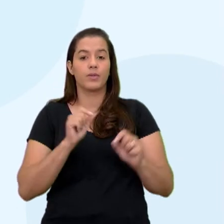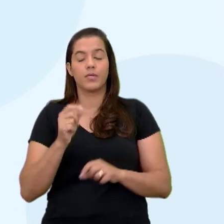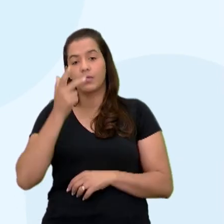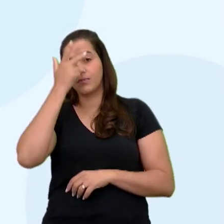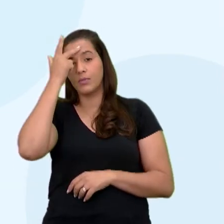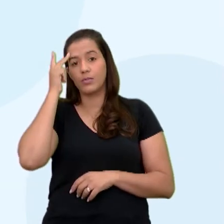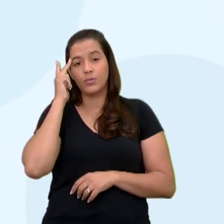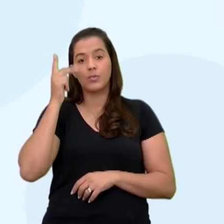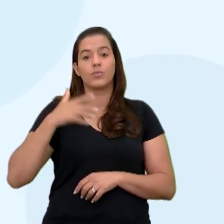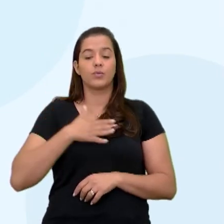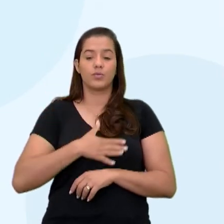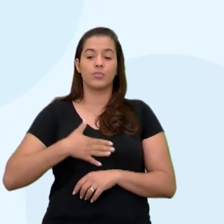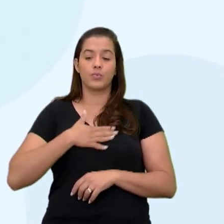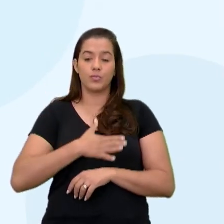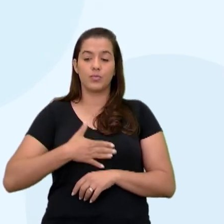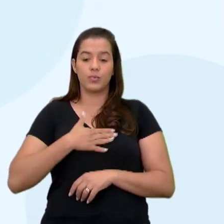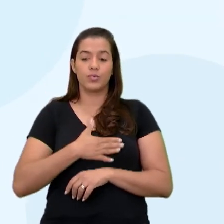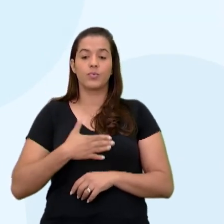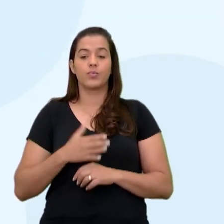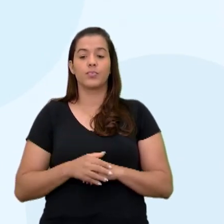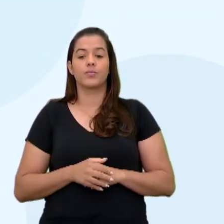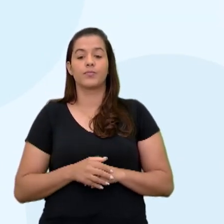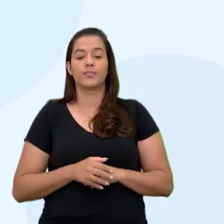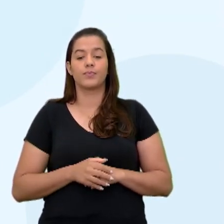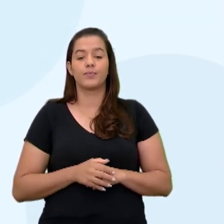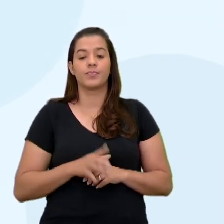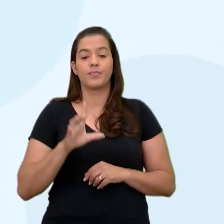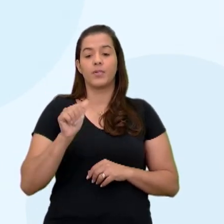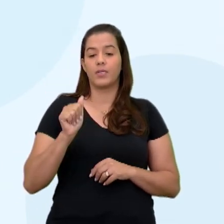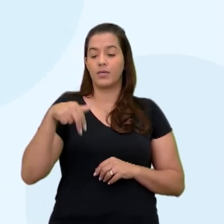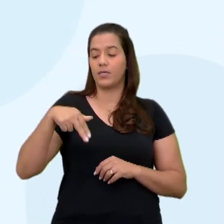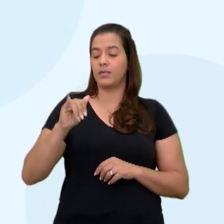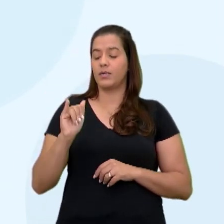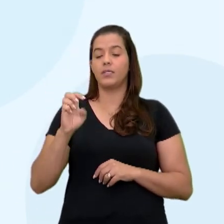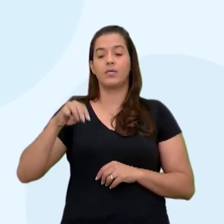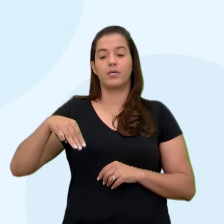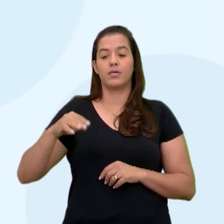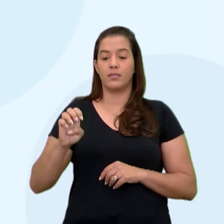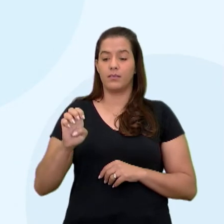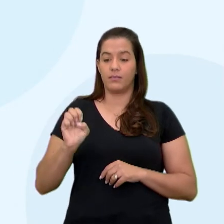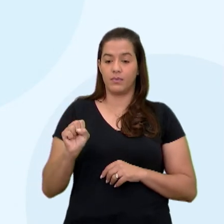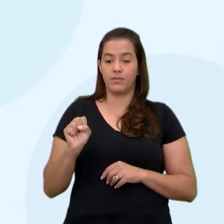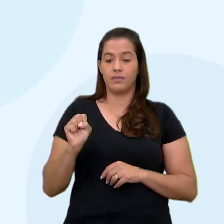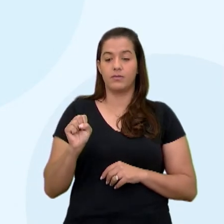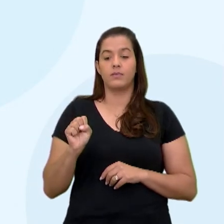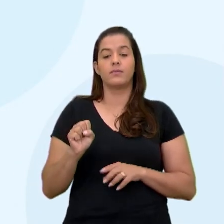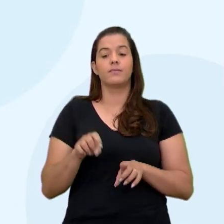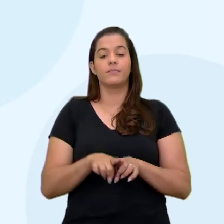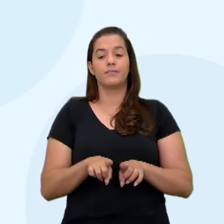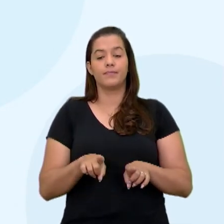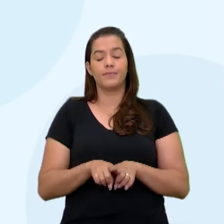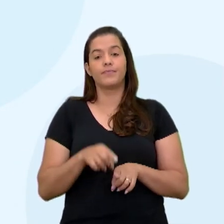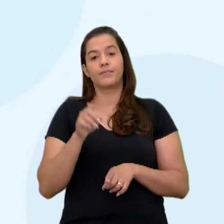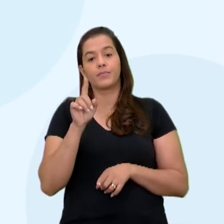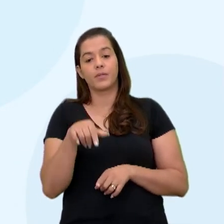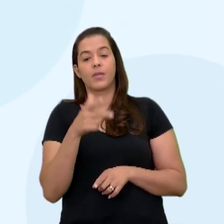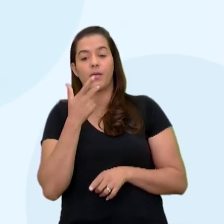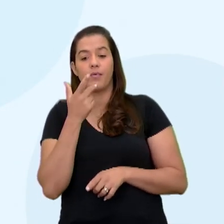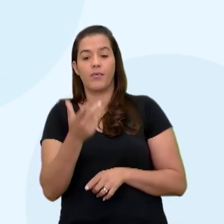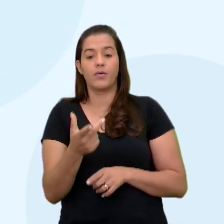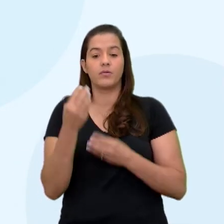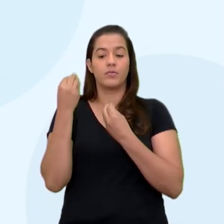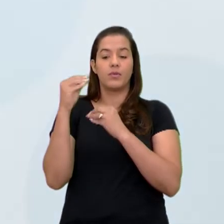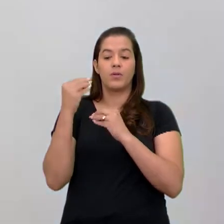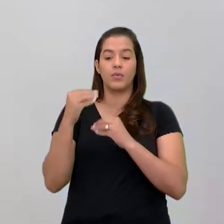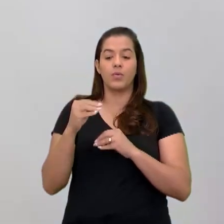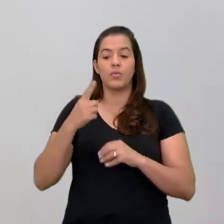apreciadores de animes, por exemplo. E aqui eu falo até como uma espécie aí de